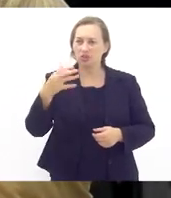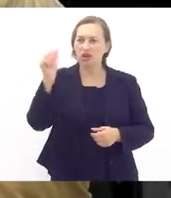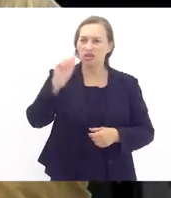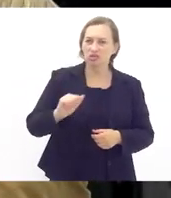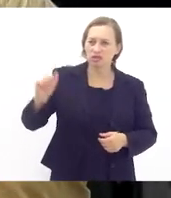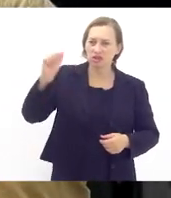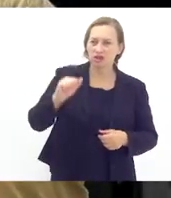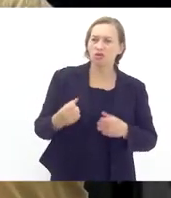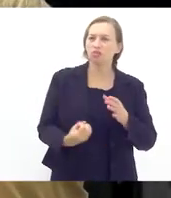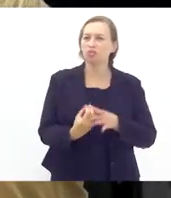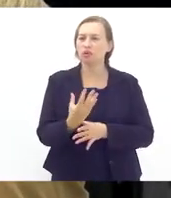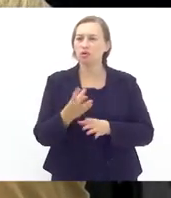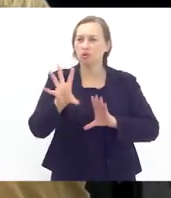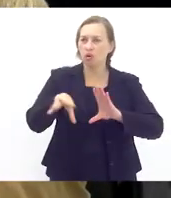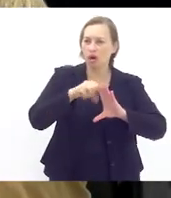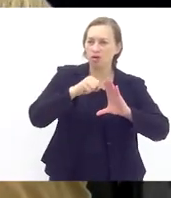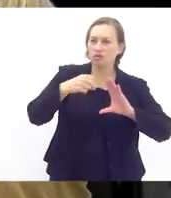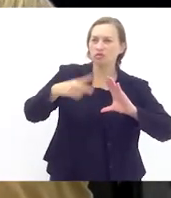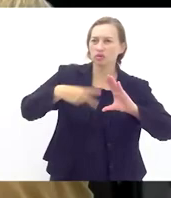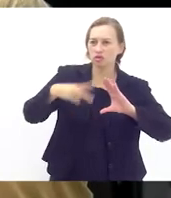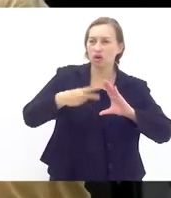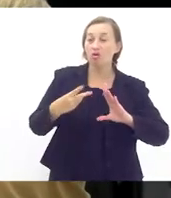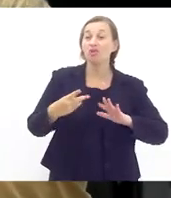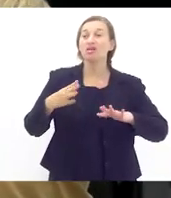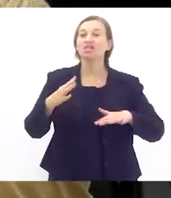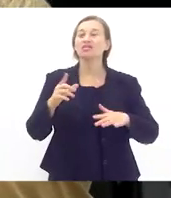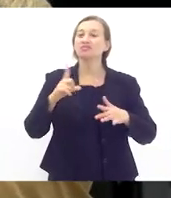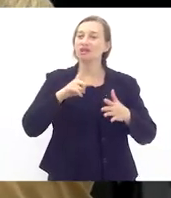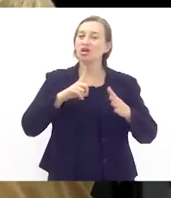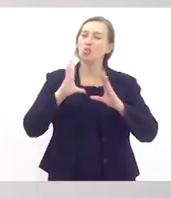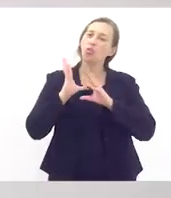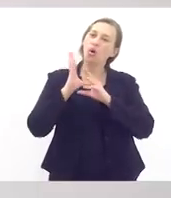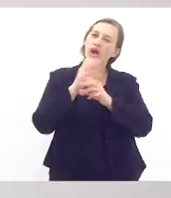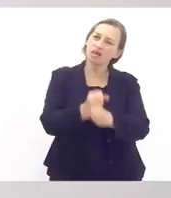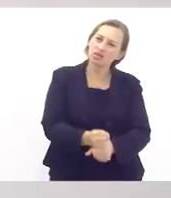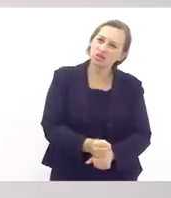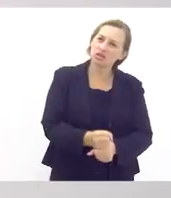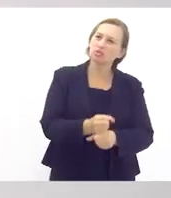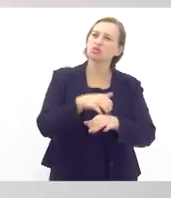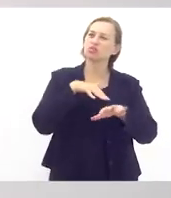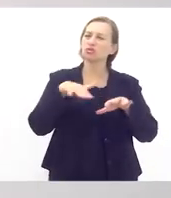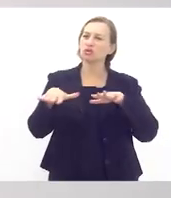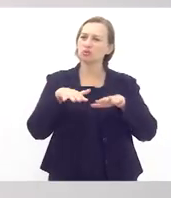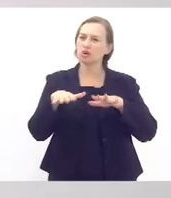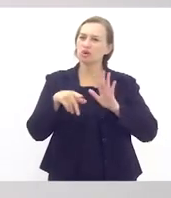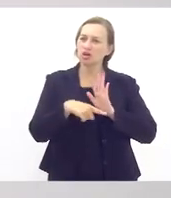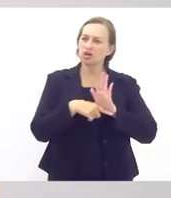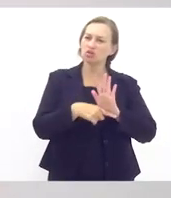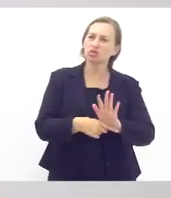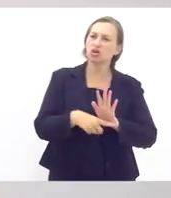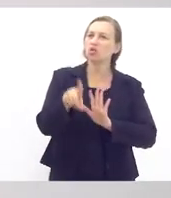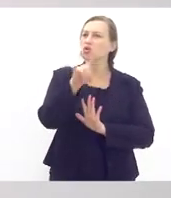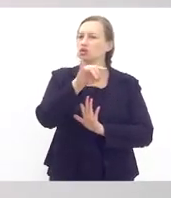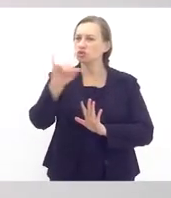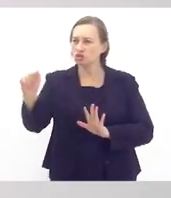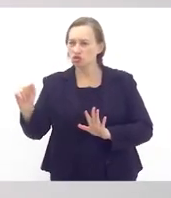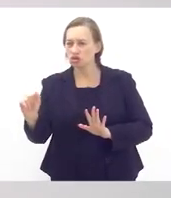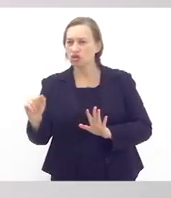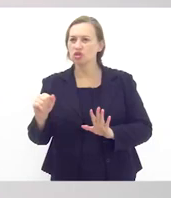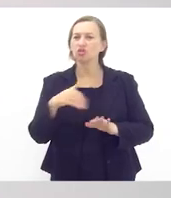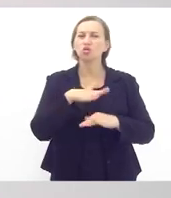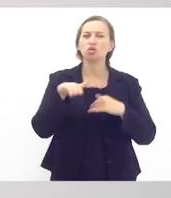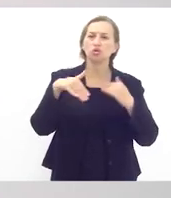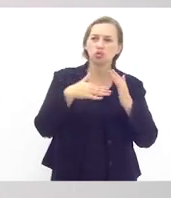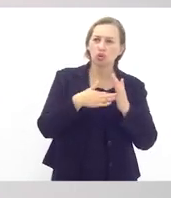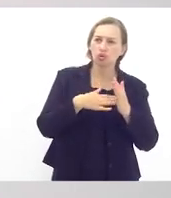produtores Independentes audiovisuais então ele tem ali um resumo dos movimentos que foram atendidos os dias que foram atendidos e